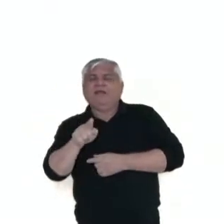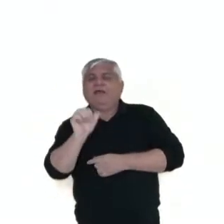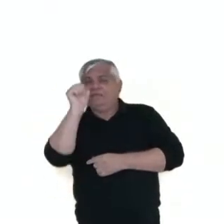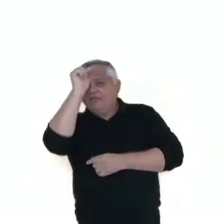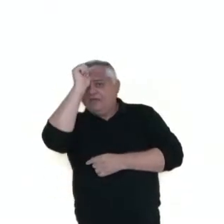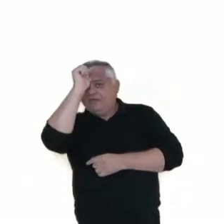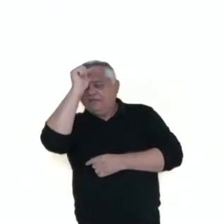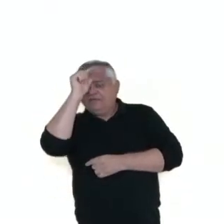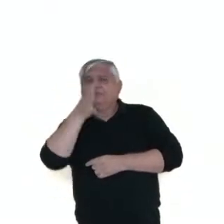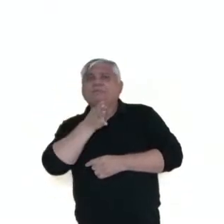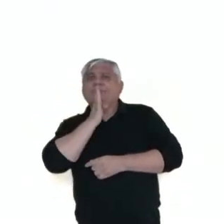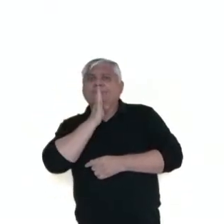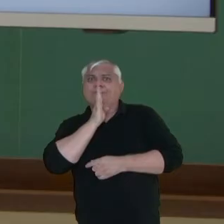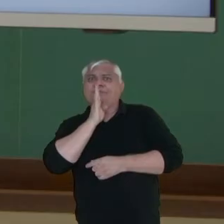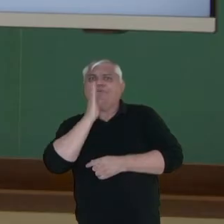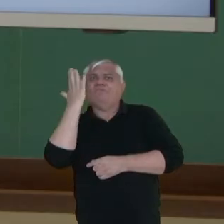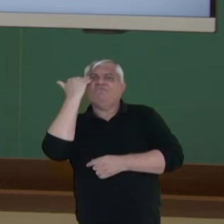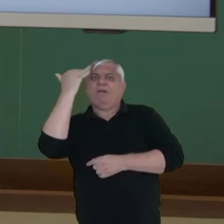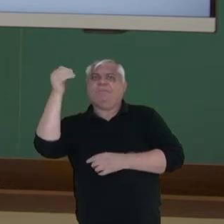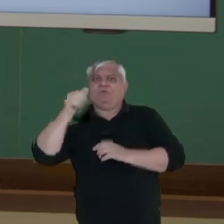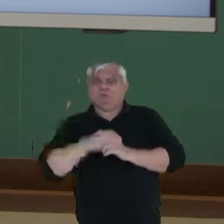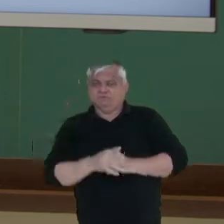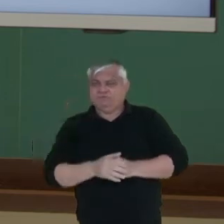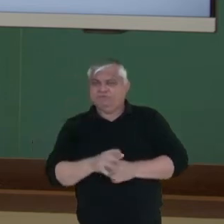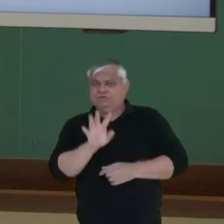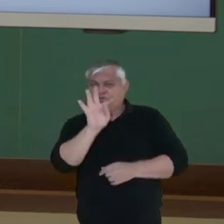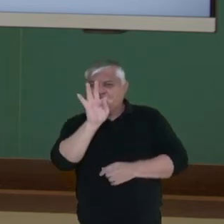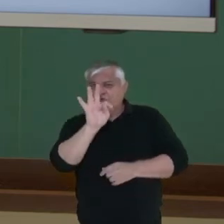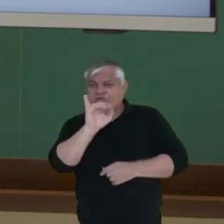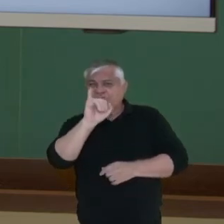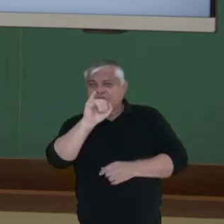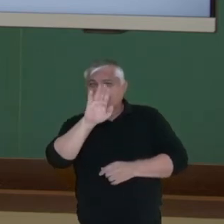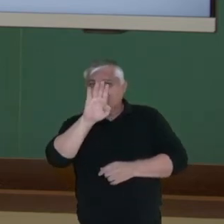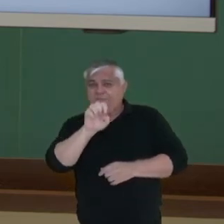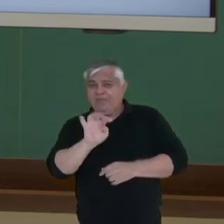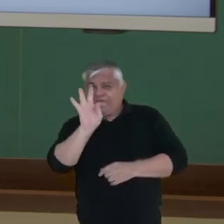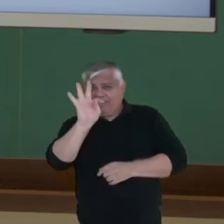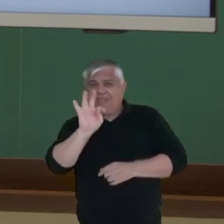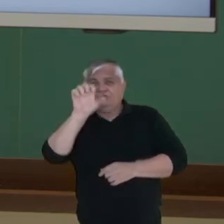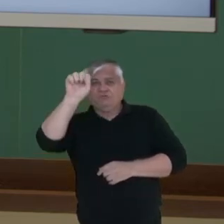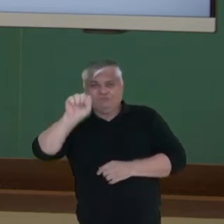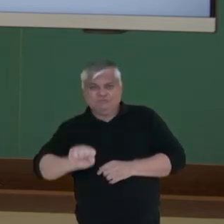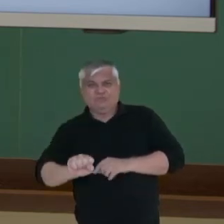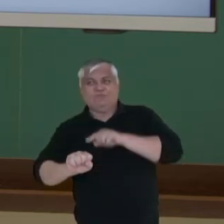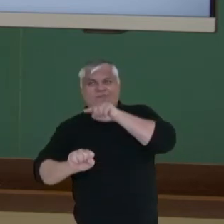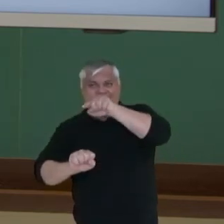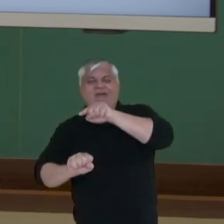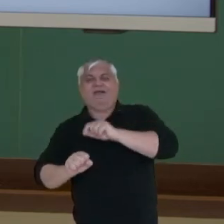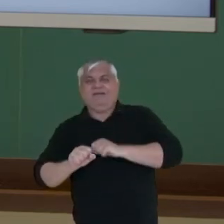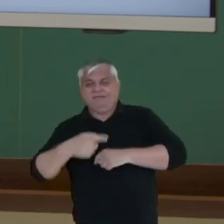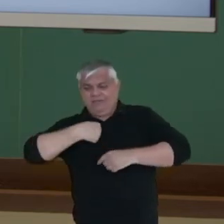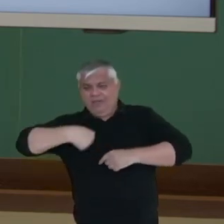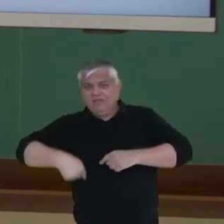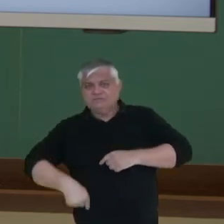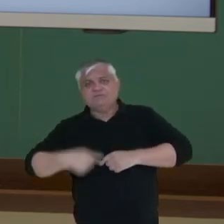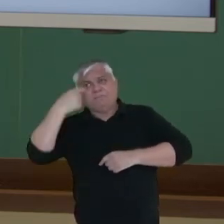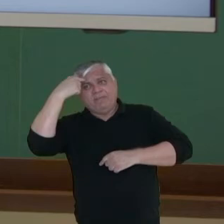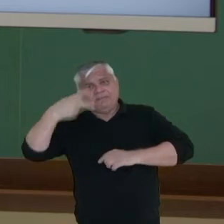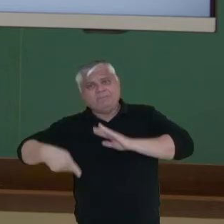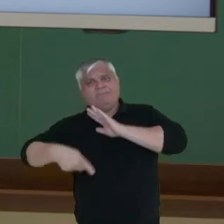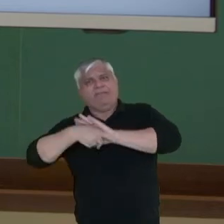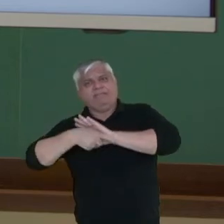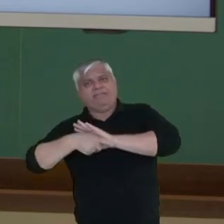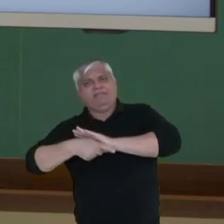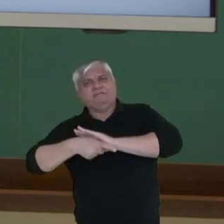como Tibete do Sul. Essa região do Tibete do Sul, que para a China também é bem complicada